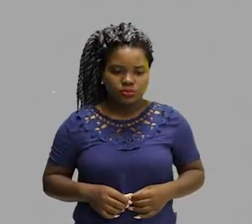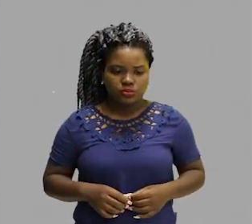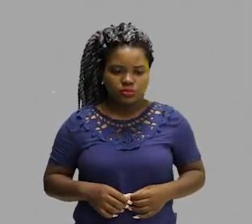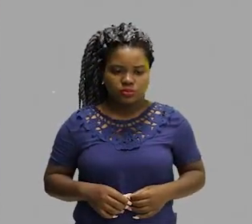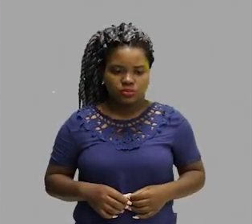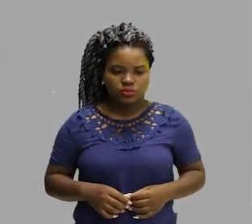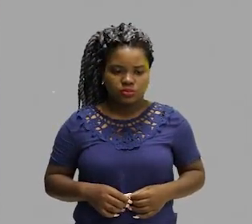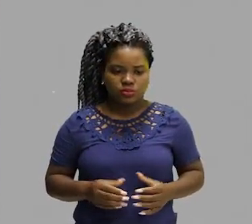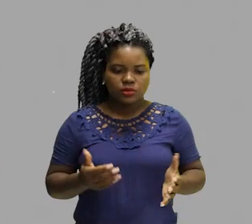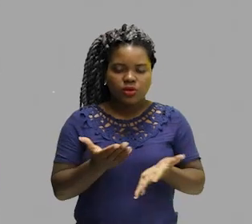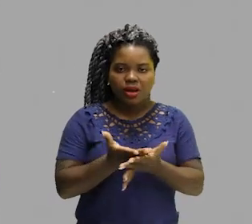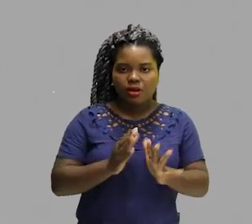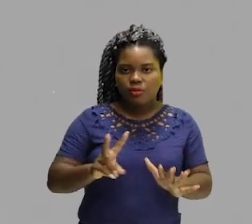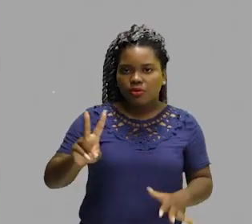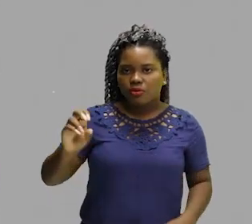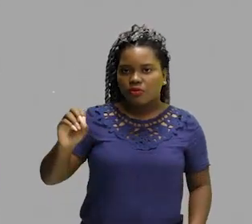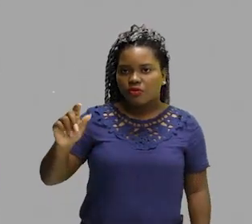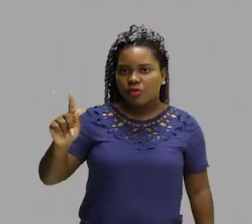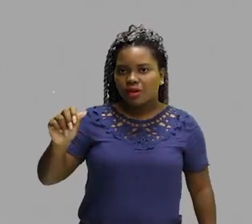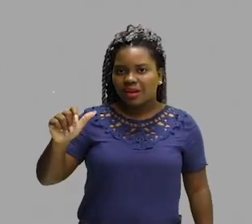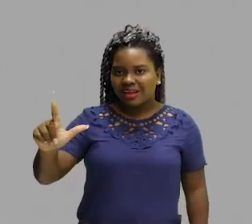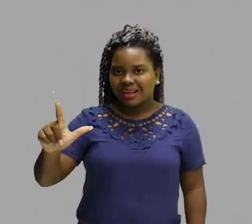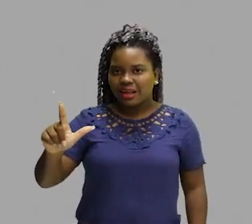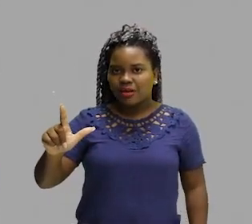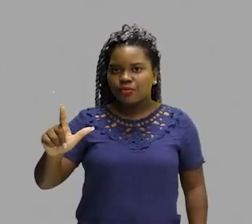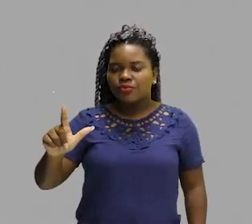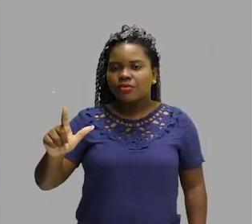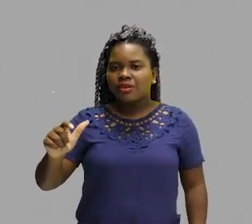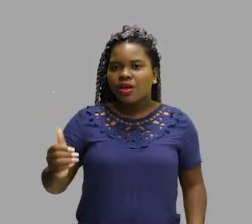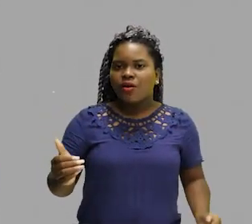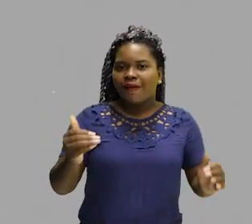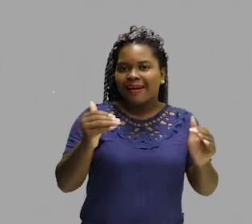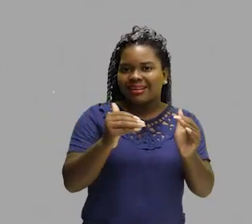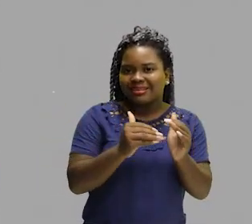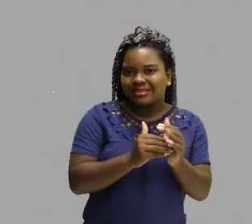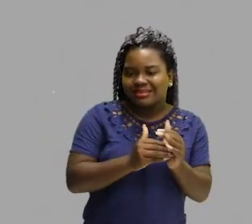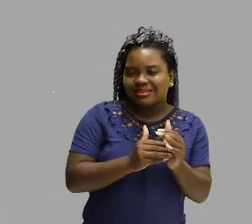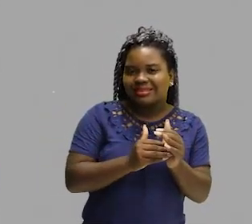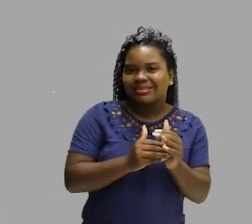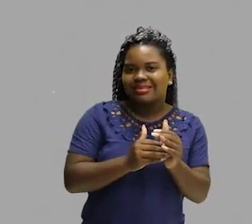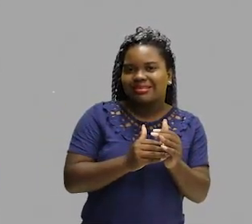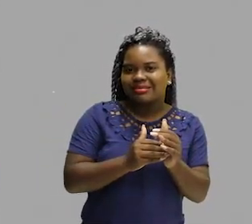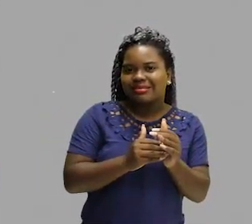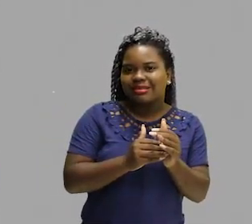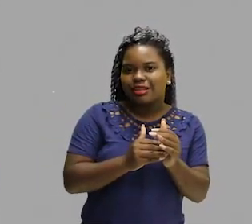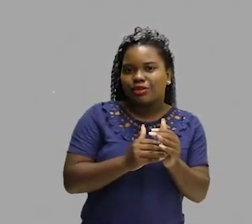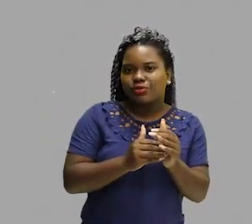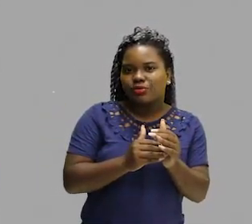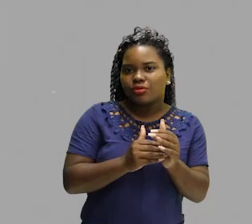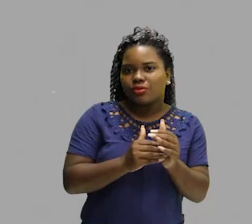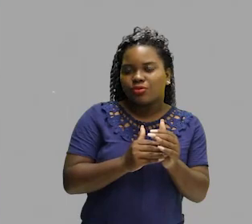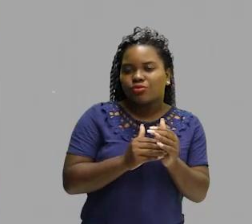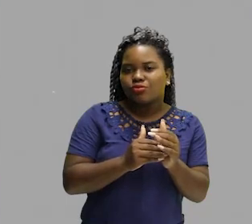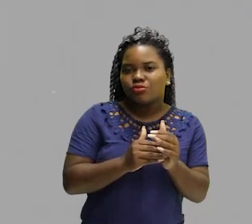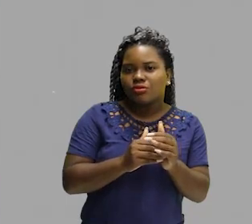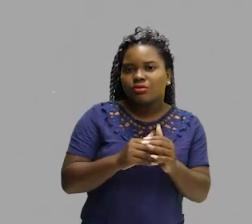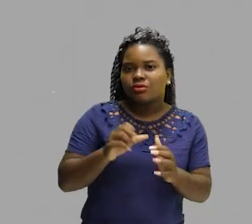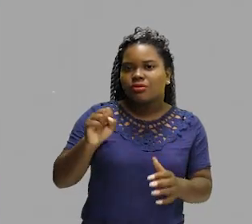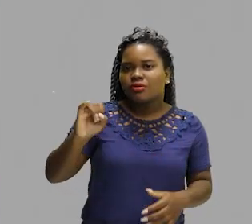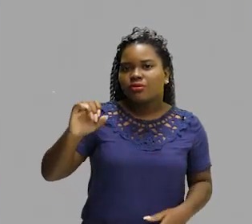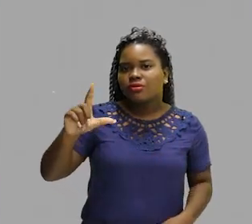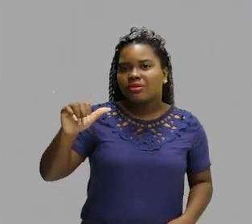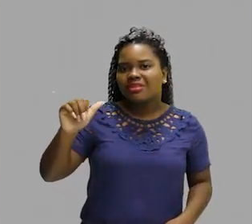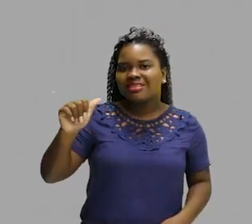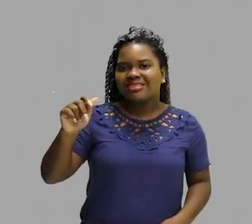vogal junta, e vai conferir até a última sílaba tônica